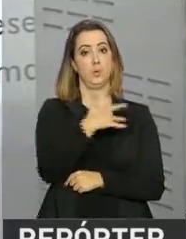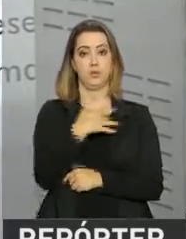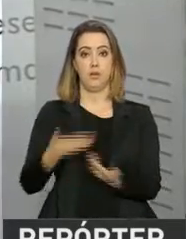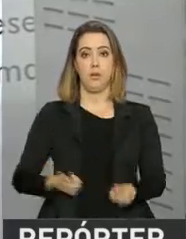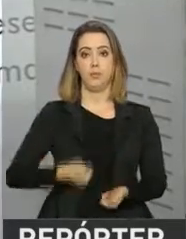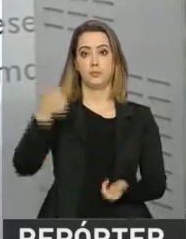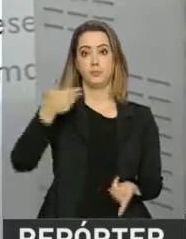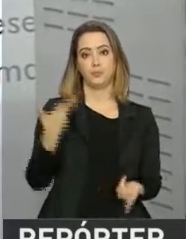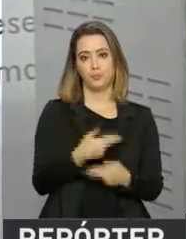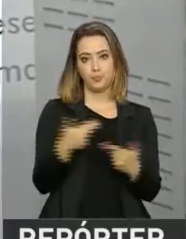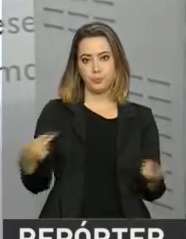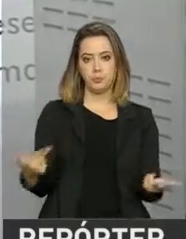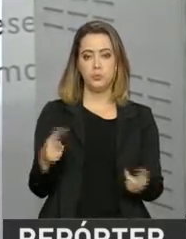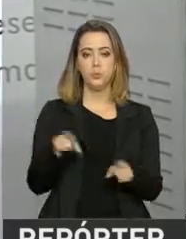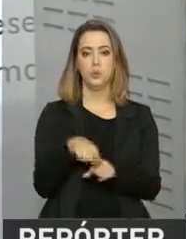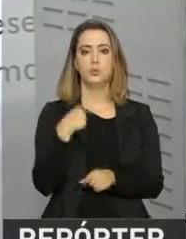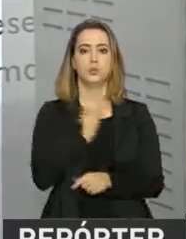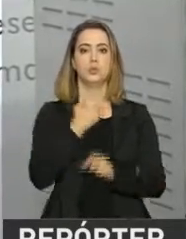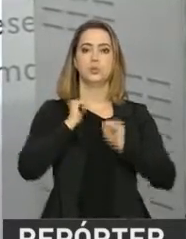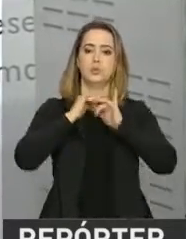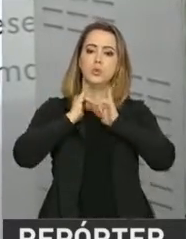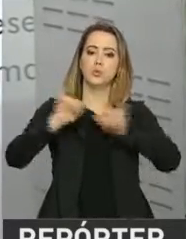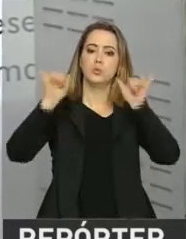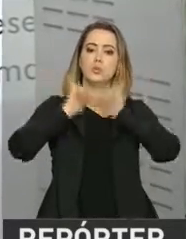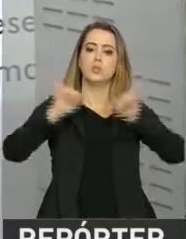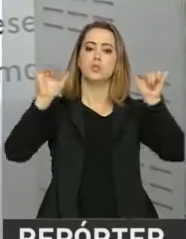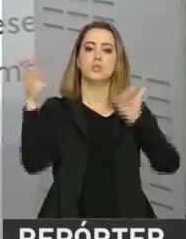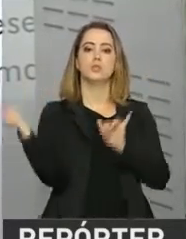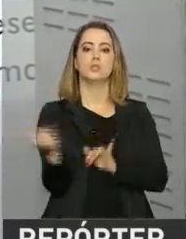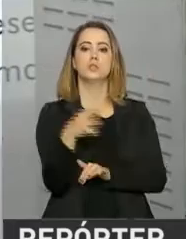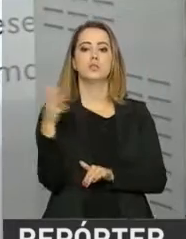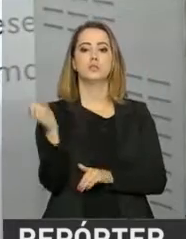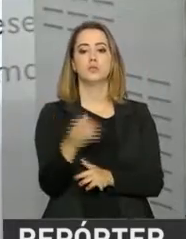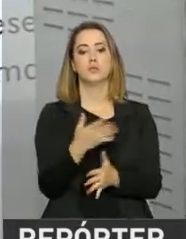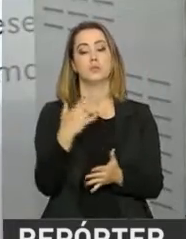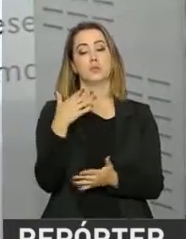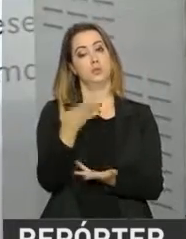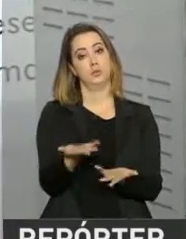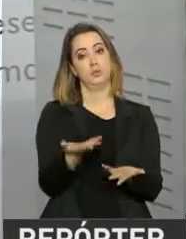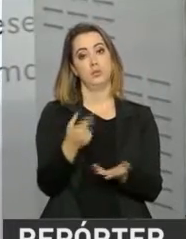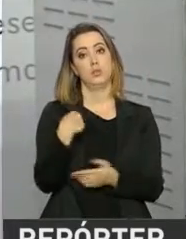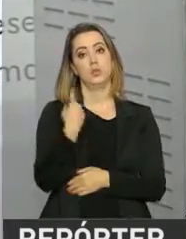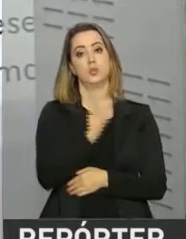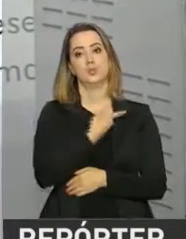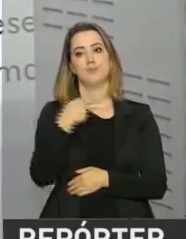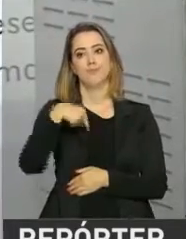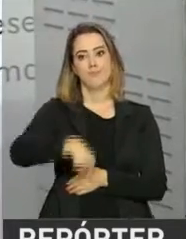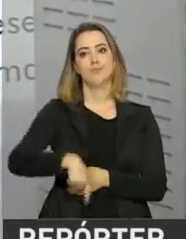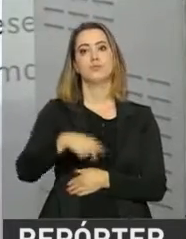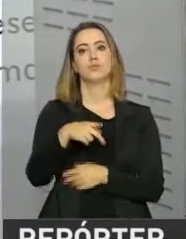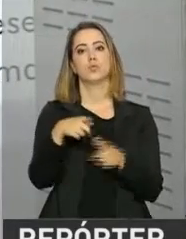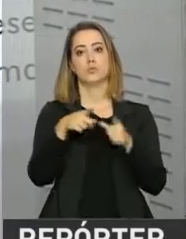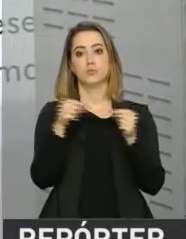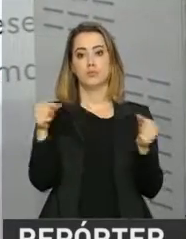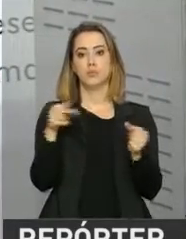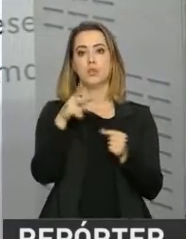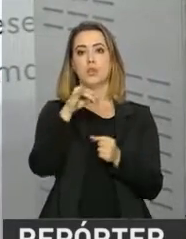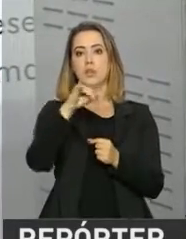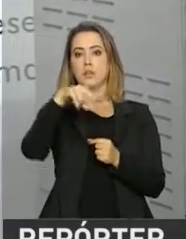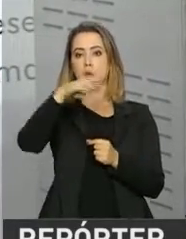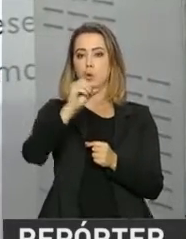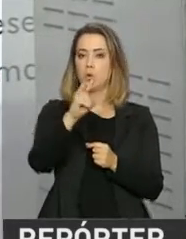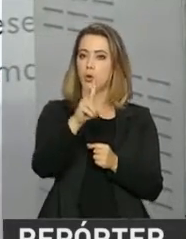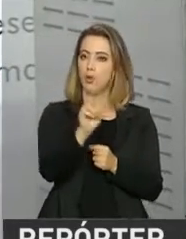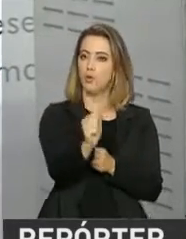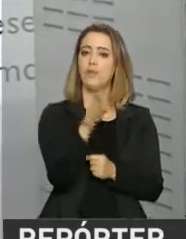o importante é a gente também poder divulgar essas inovações que são feitas. Então aqui no Inova é uma oportunidade muito legal para todo